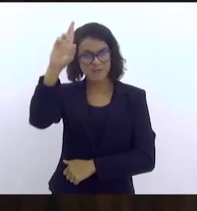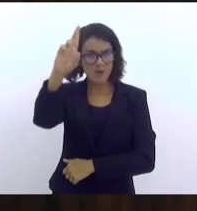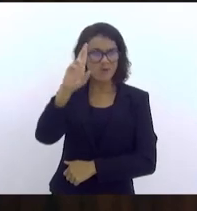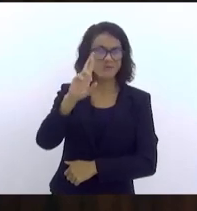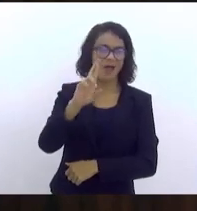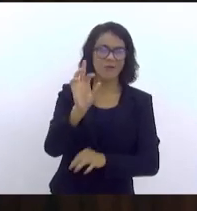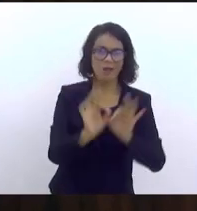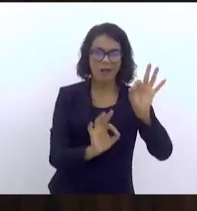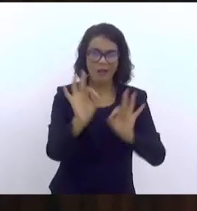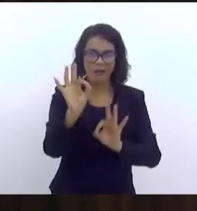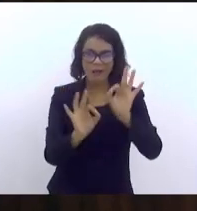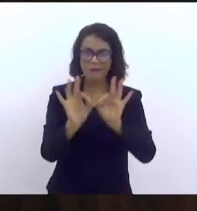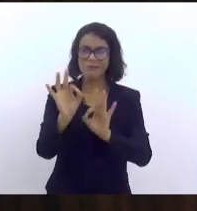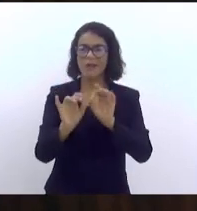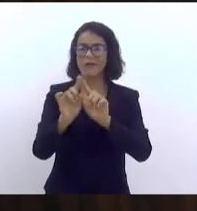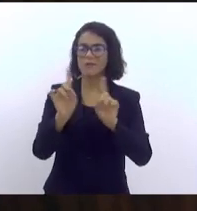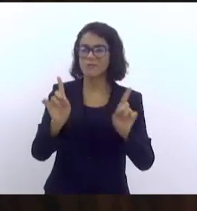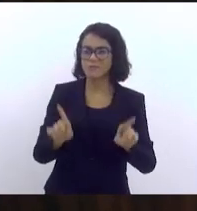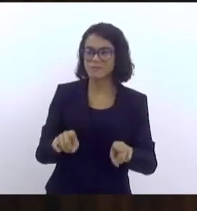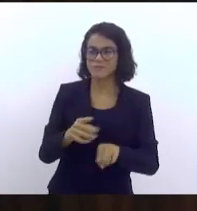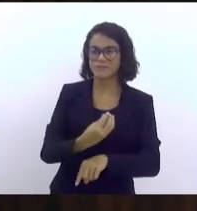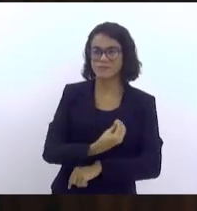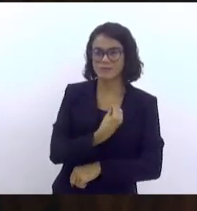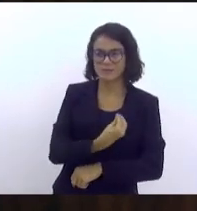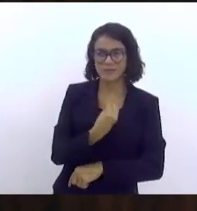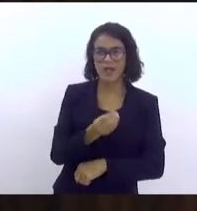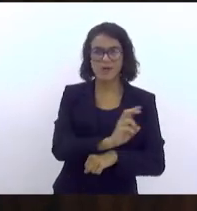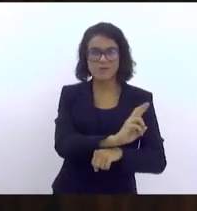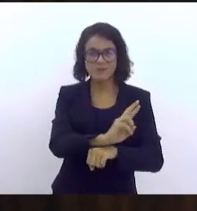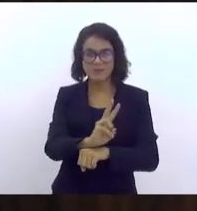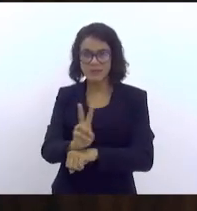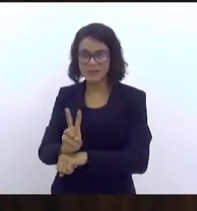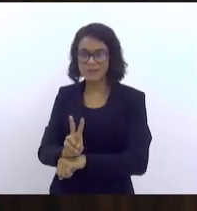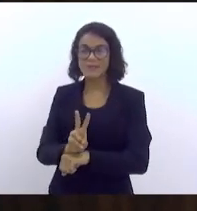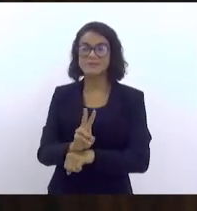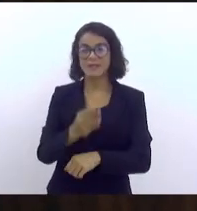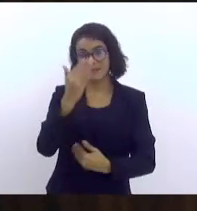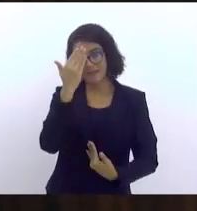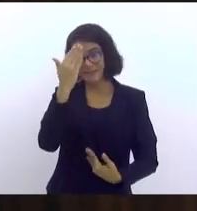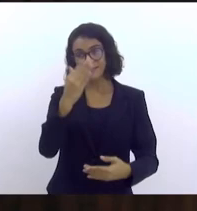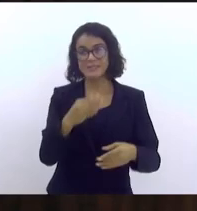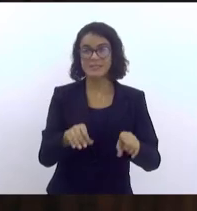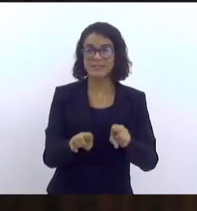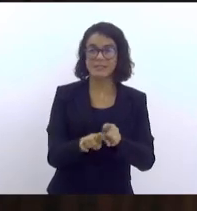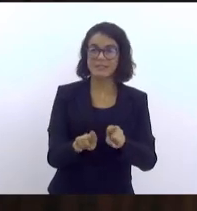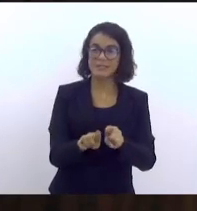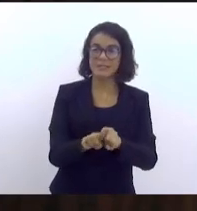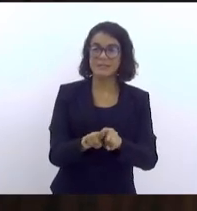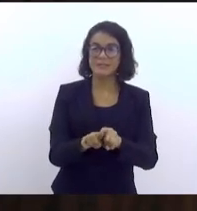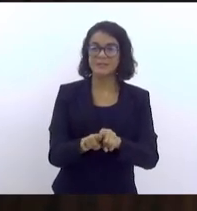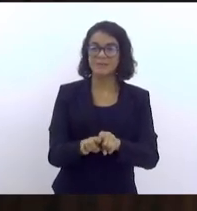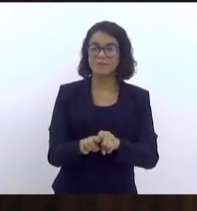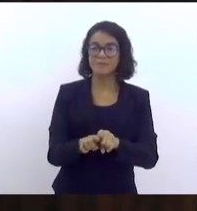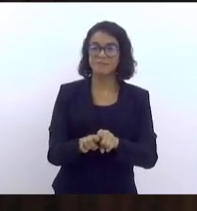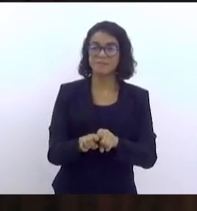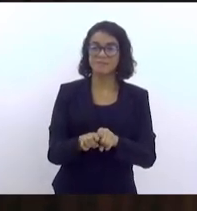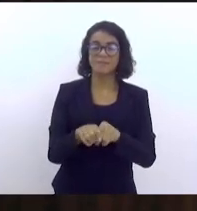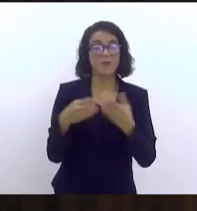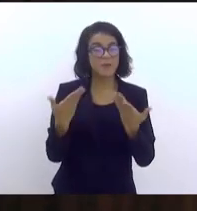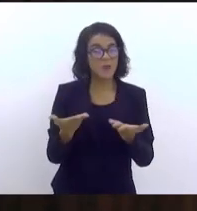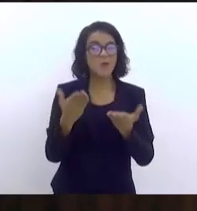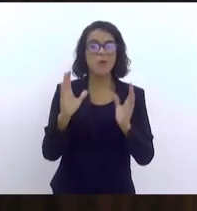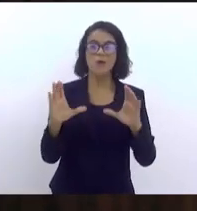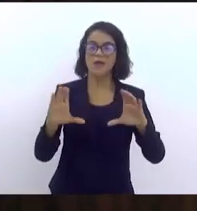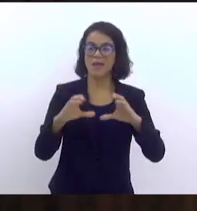a todos os funcionários aqui presente a segurança queria agradecer também a nossa